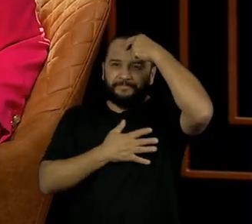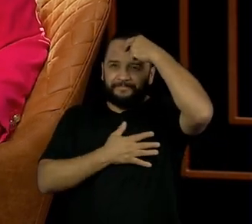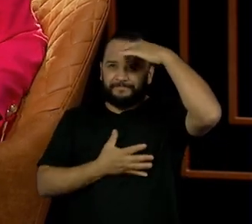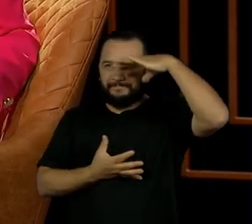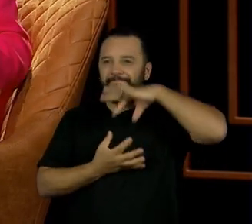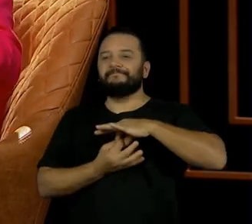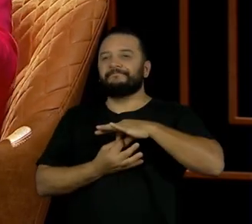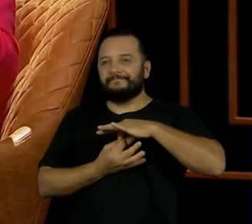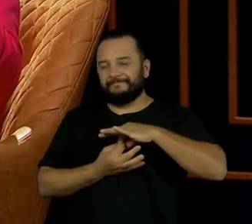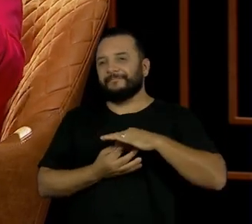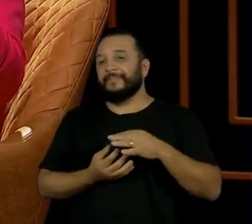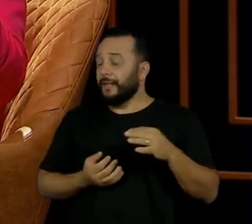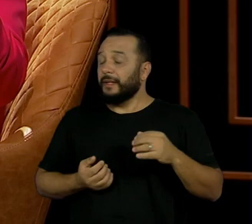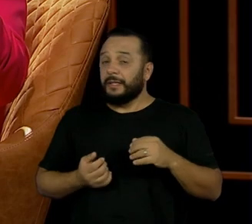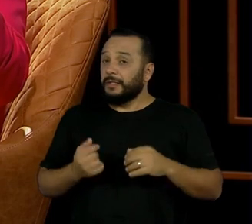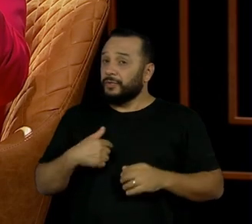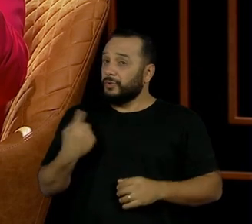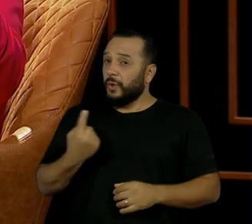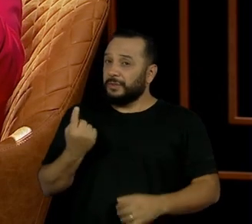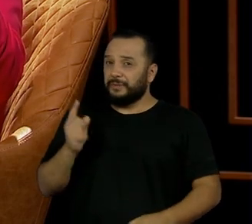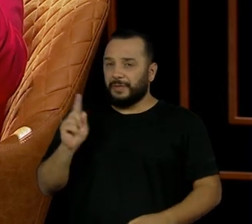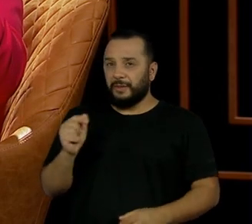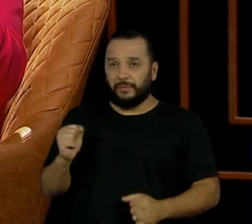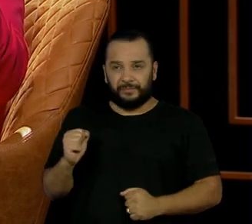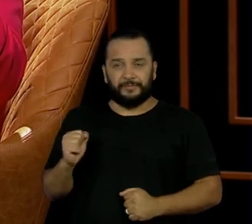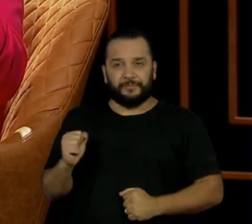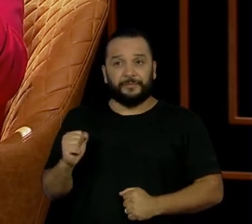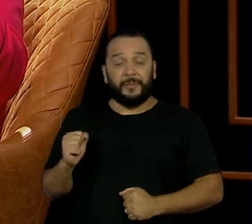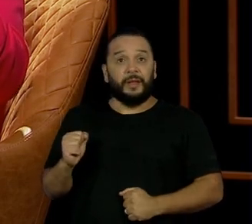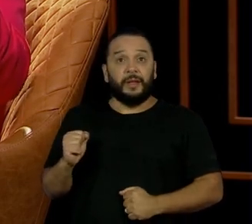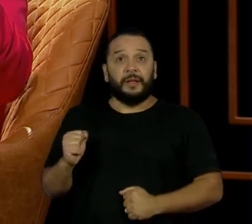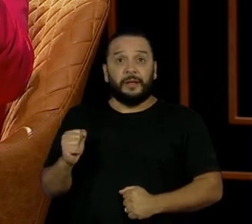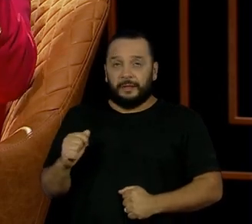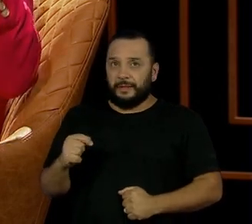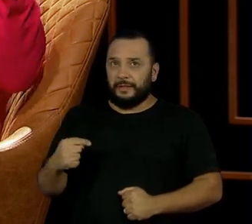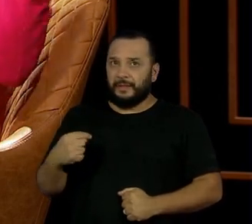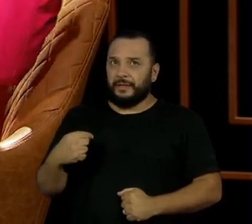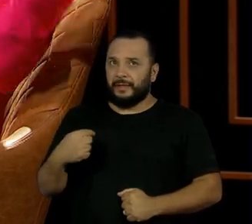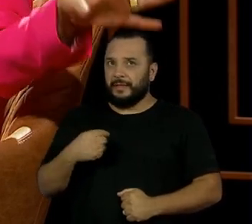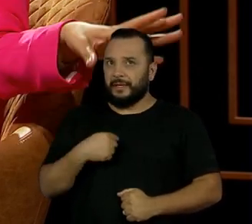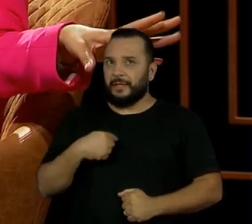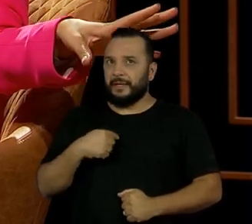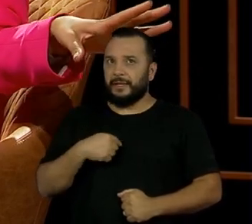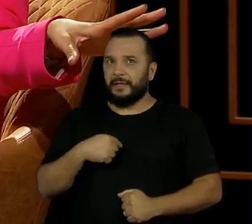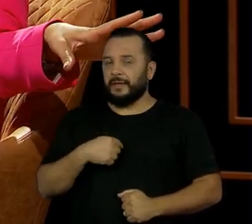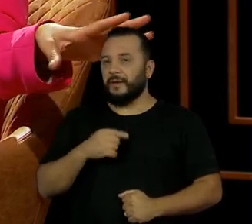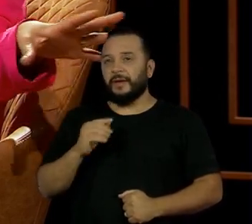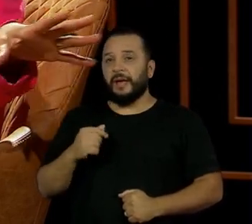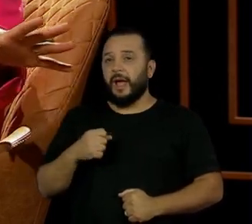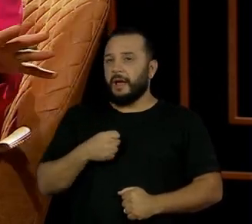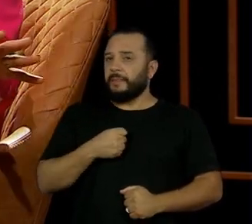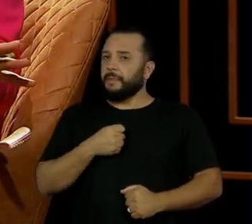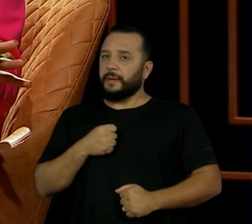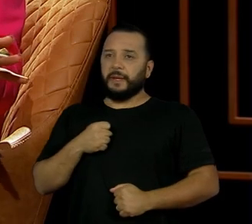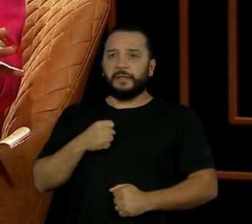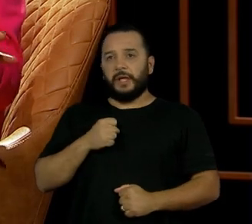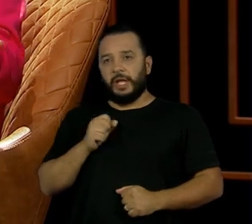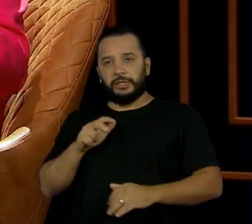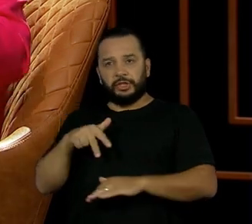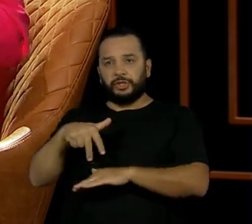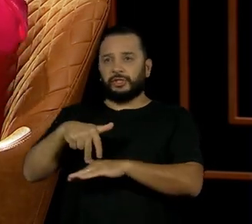para minha banda para minha equipe que eu nunca me coloco assim como a cantora Chegou não